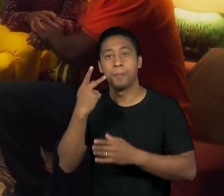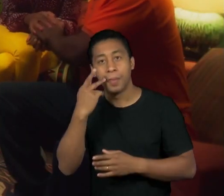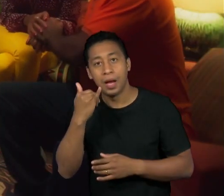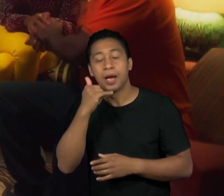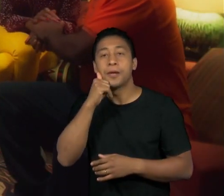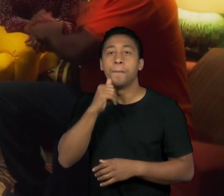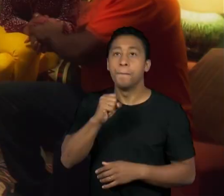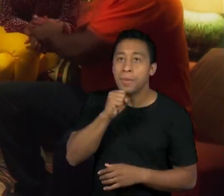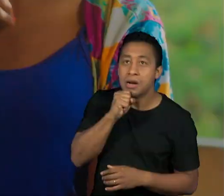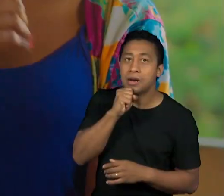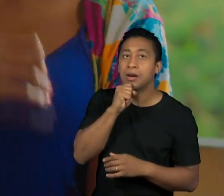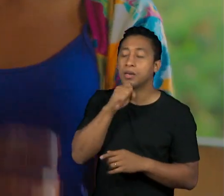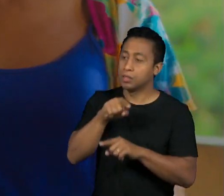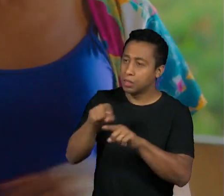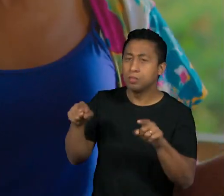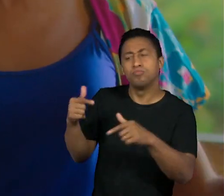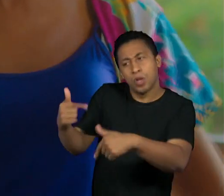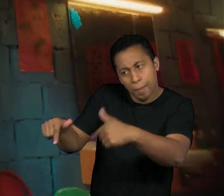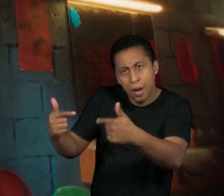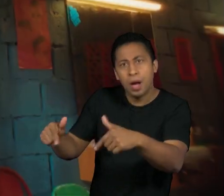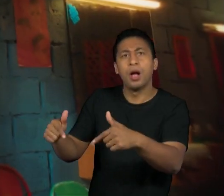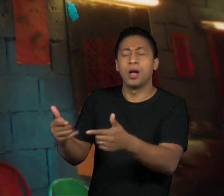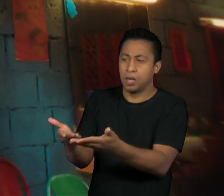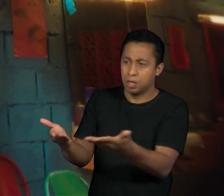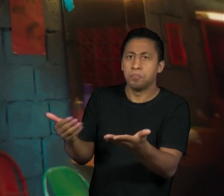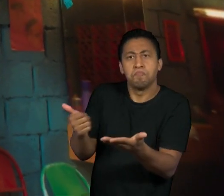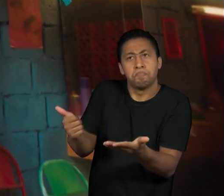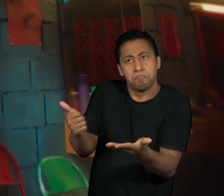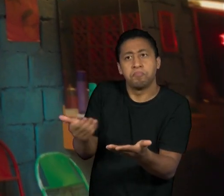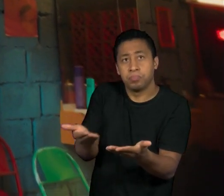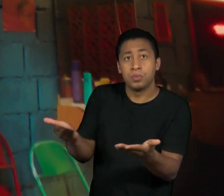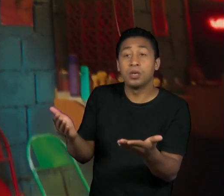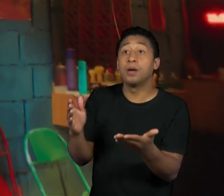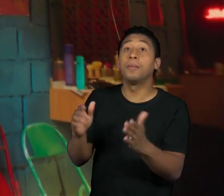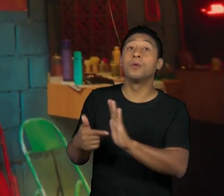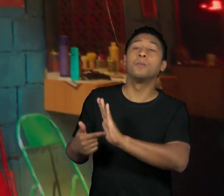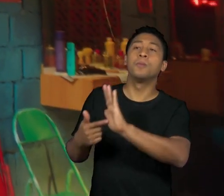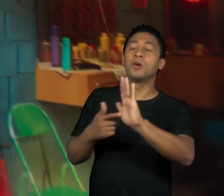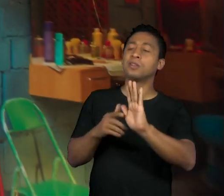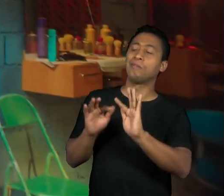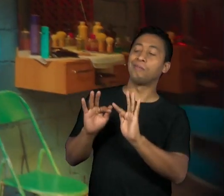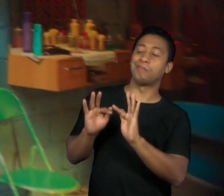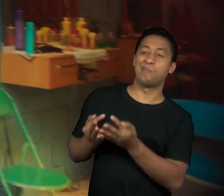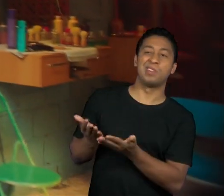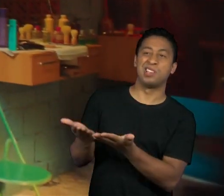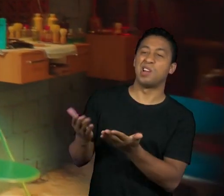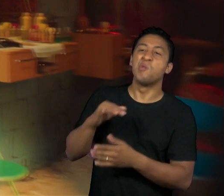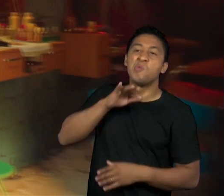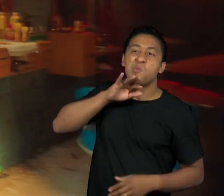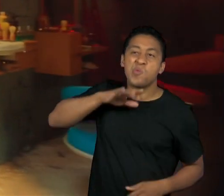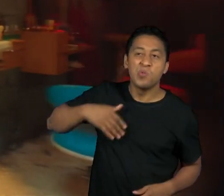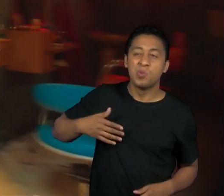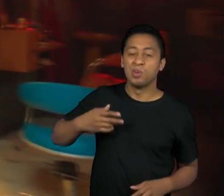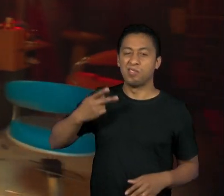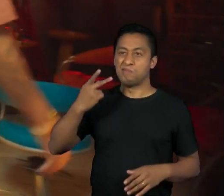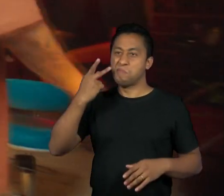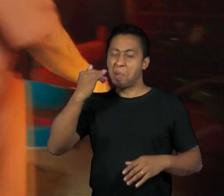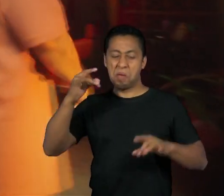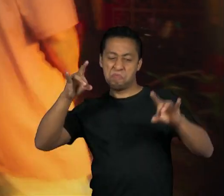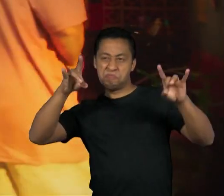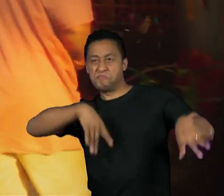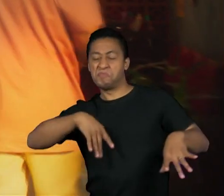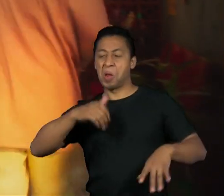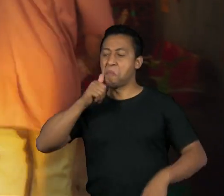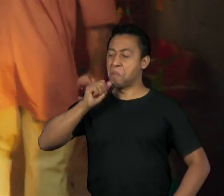mais de estrutura. Então a gente sempre é taxado como a família desestruturada, que o pai abandonou.